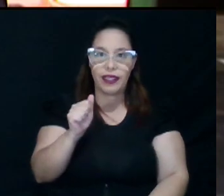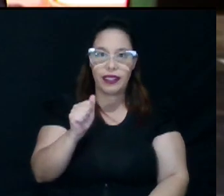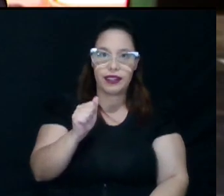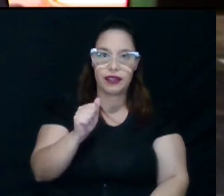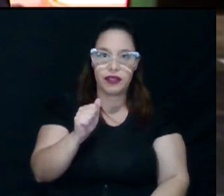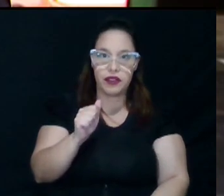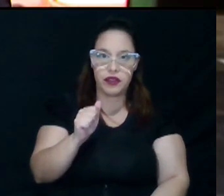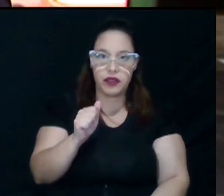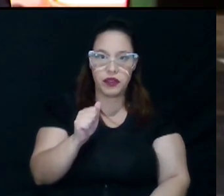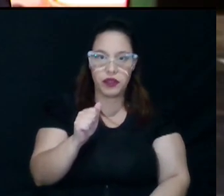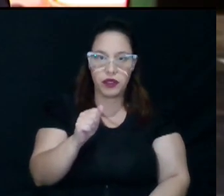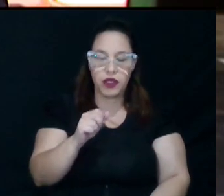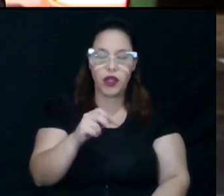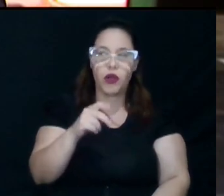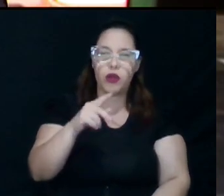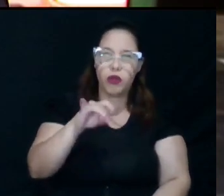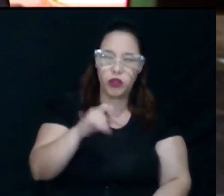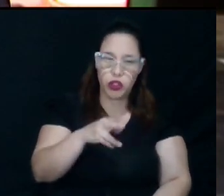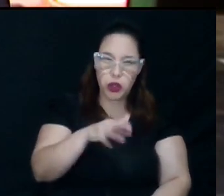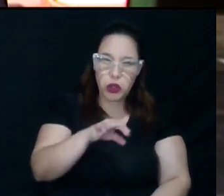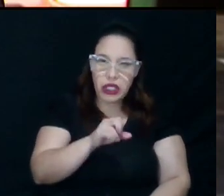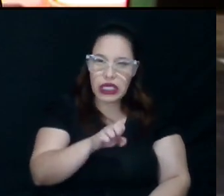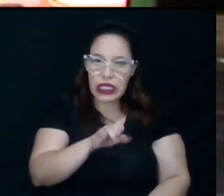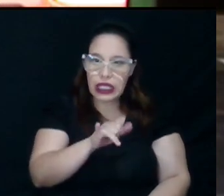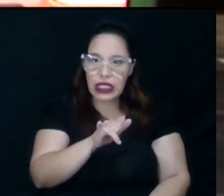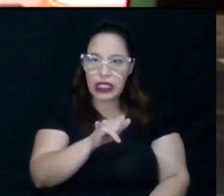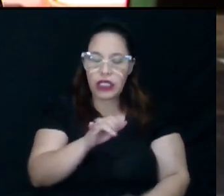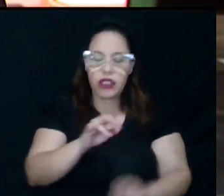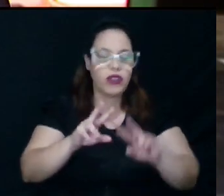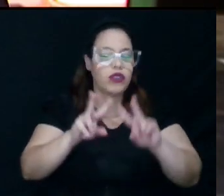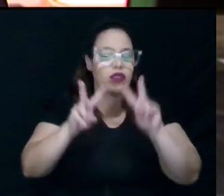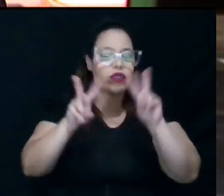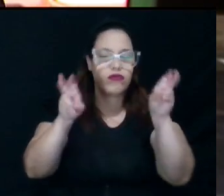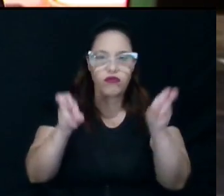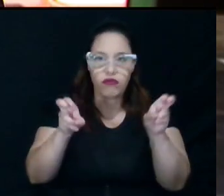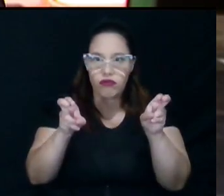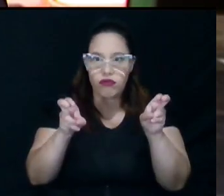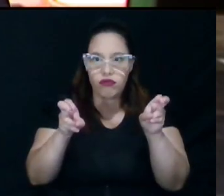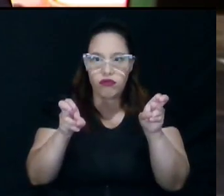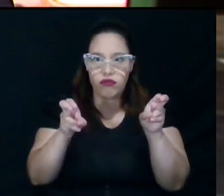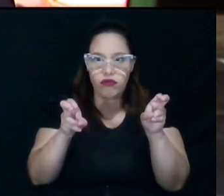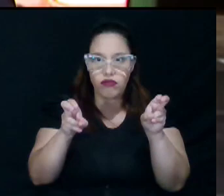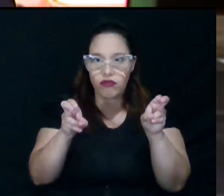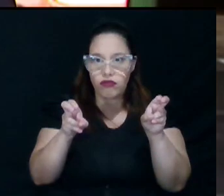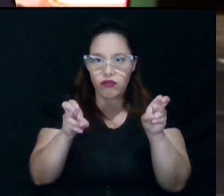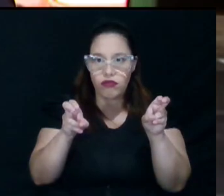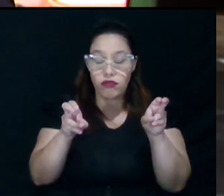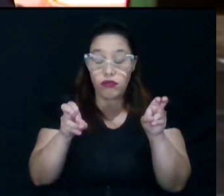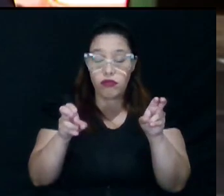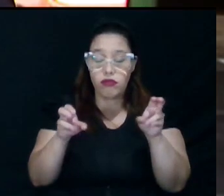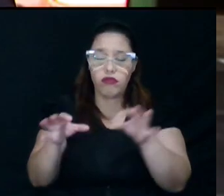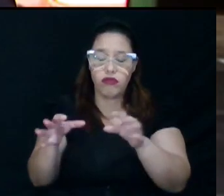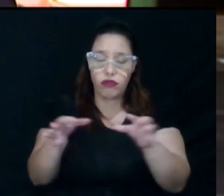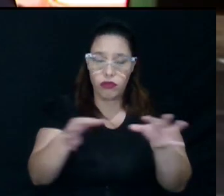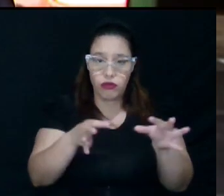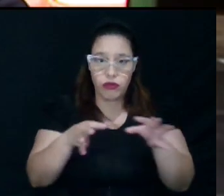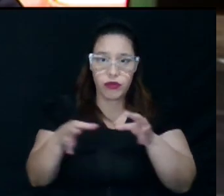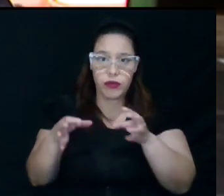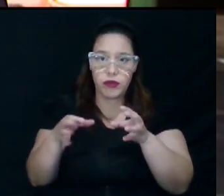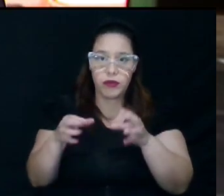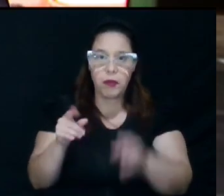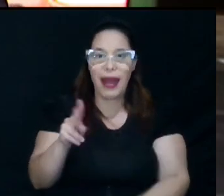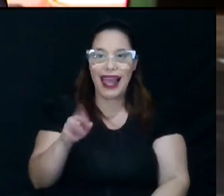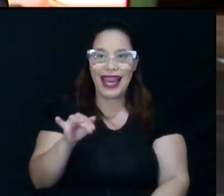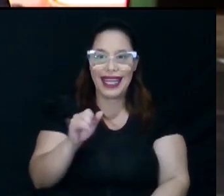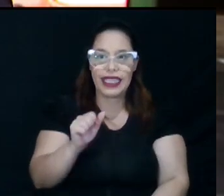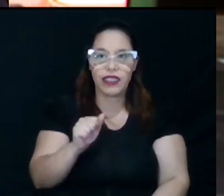Janis Kick, né, todos esses temas são temas de palestras que vão acontecer e que justamente querem ajudar essas pessoas